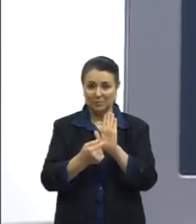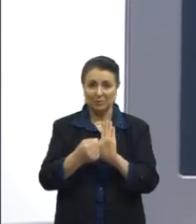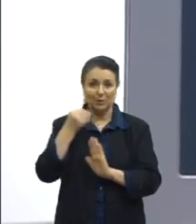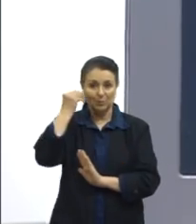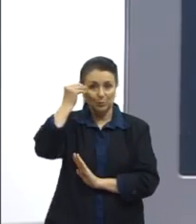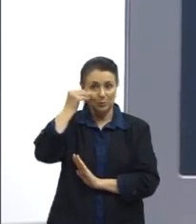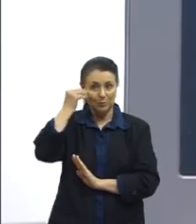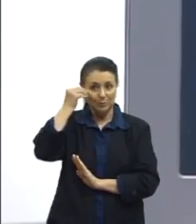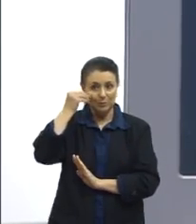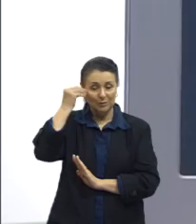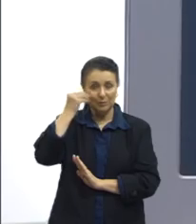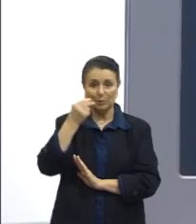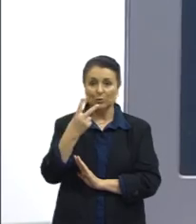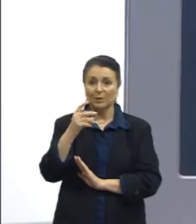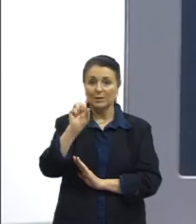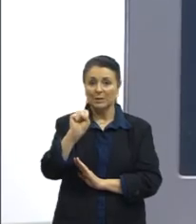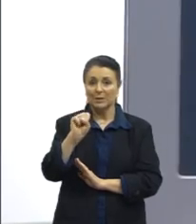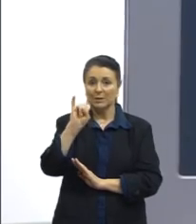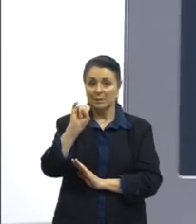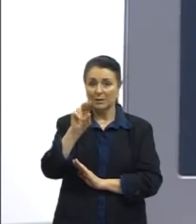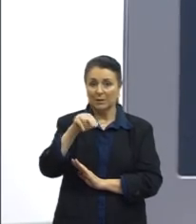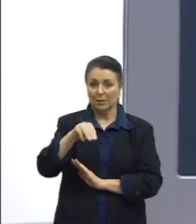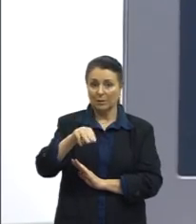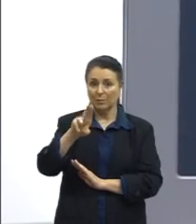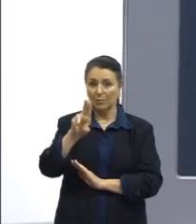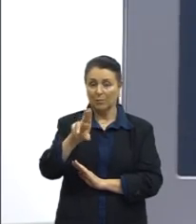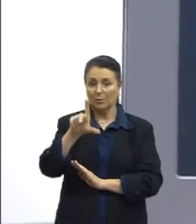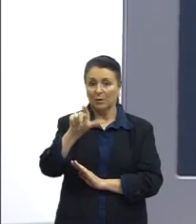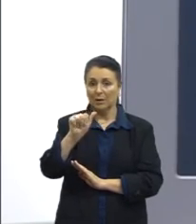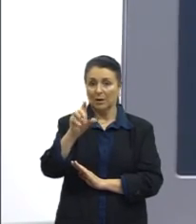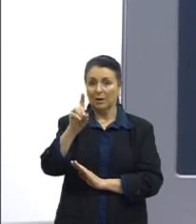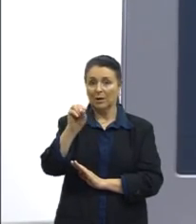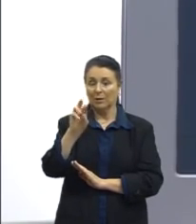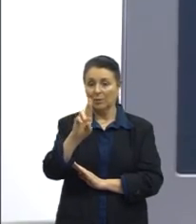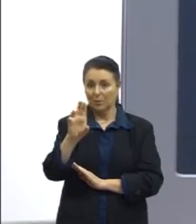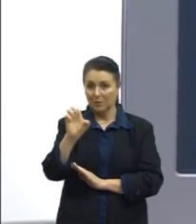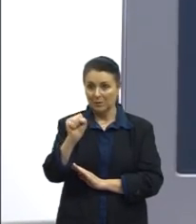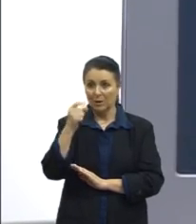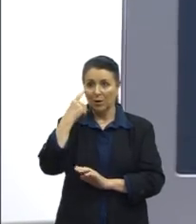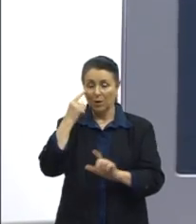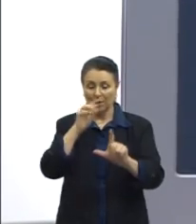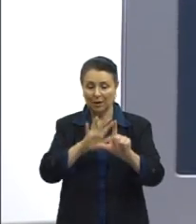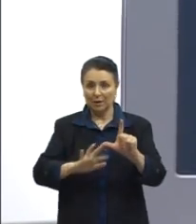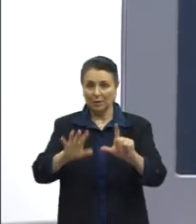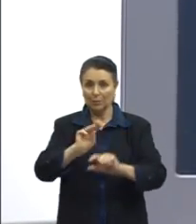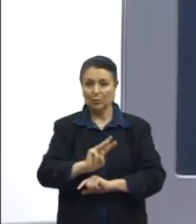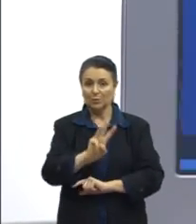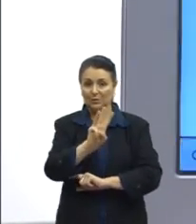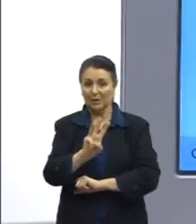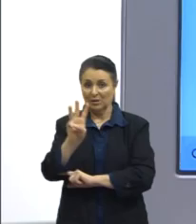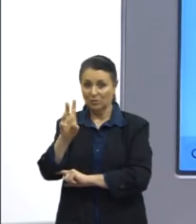esses dois simuladores vocês encontram no geogebra no site do geogebra